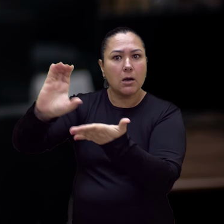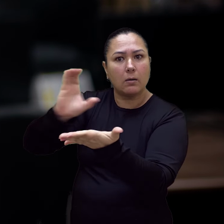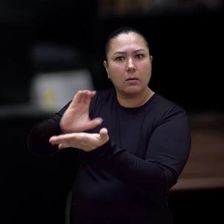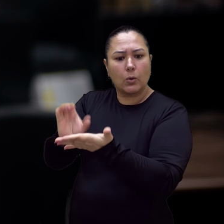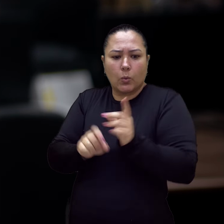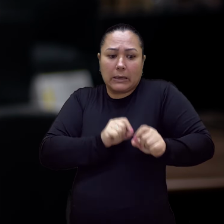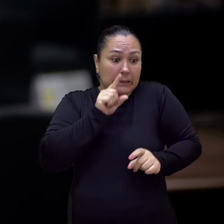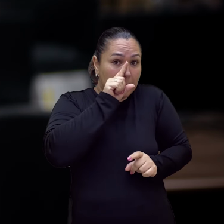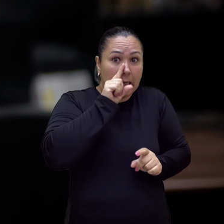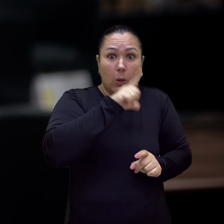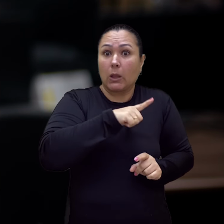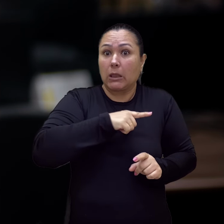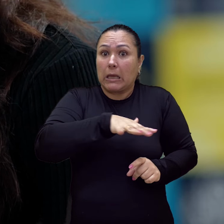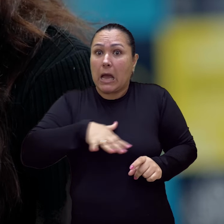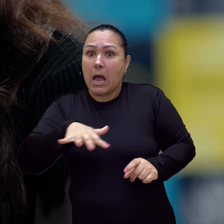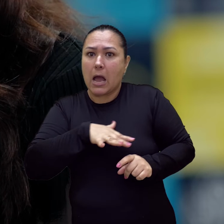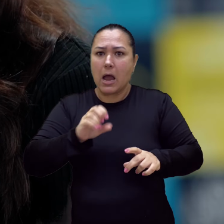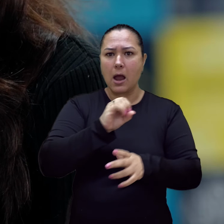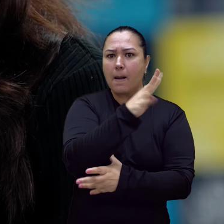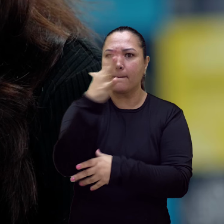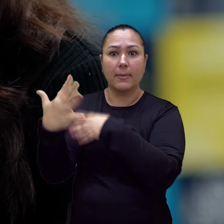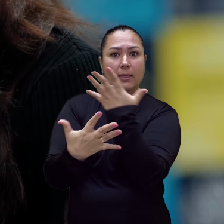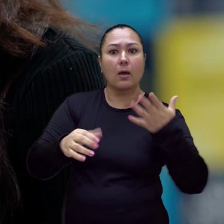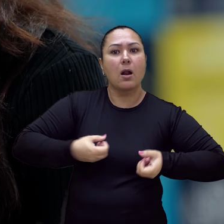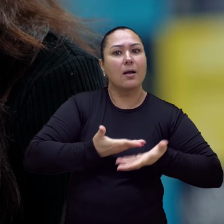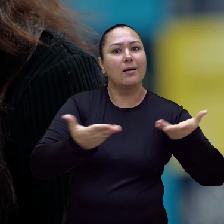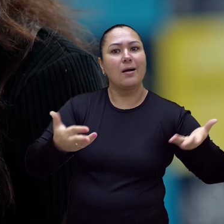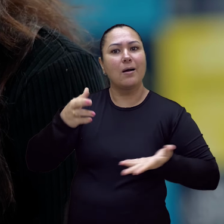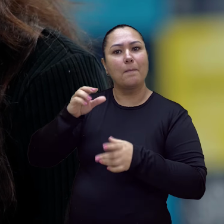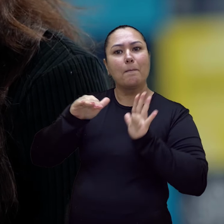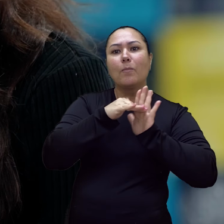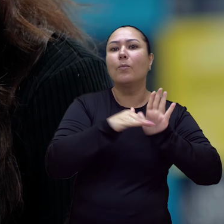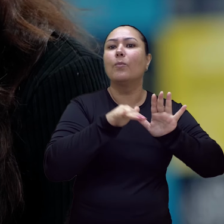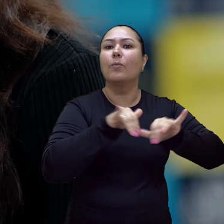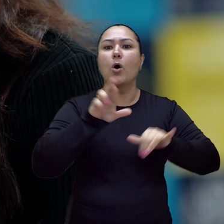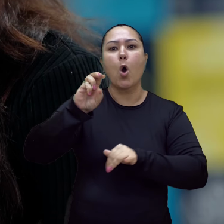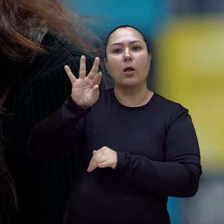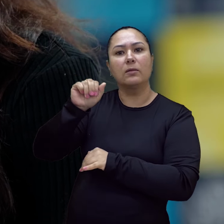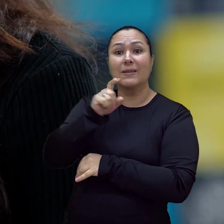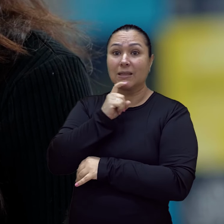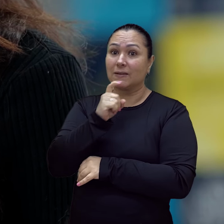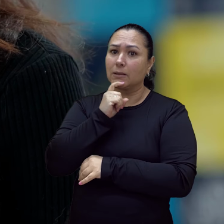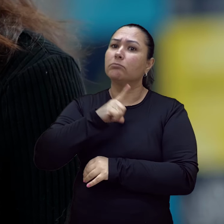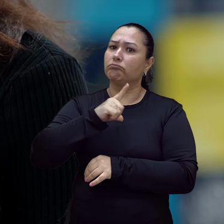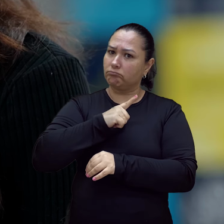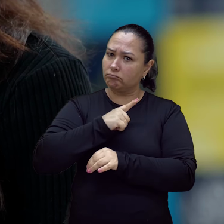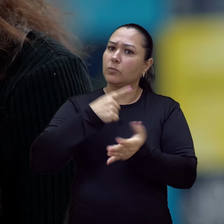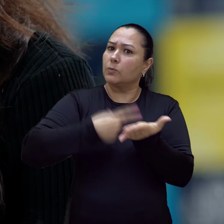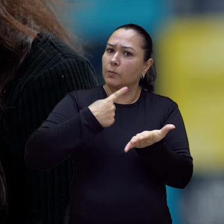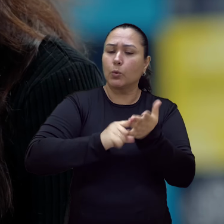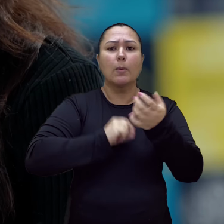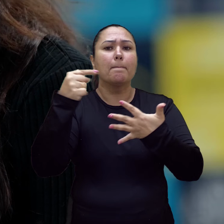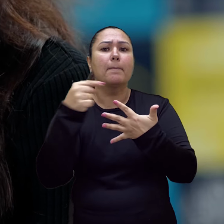para a eliminação dos riscos críticos. Na área ambiental, lançamos o programa Rota Verde, compromisso que estabelece as